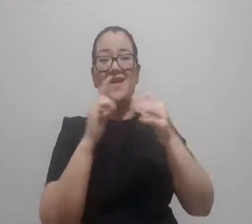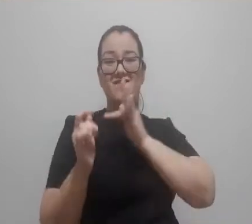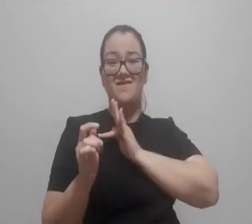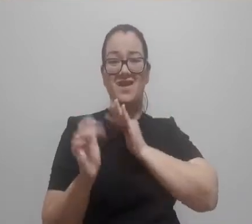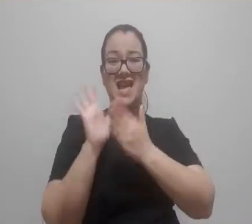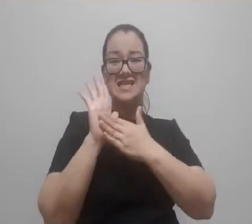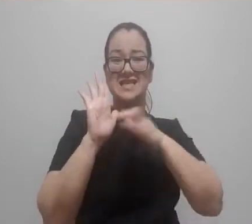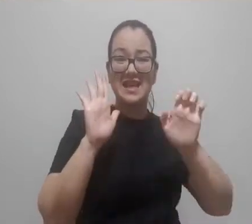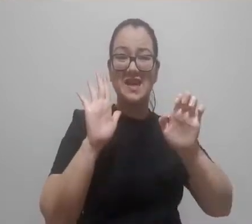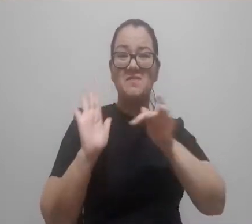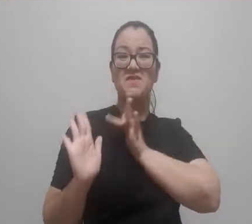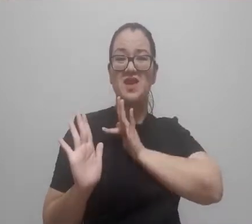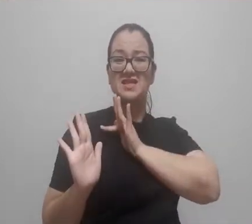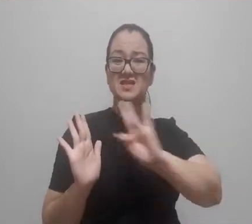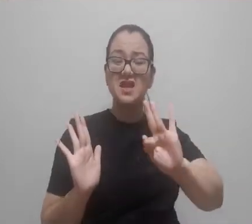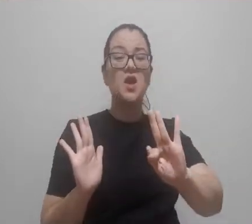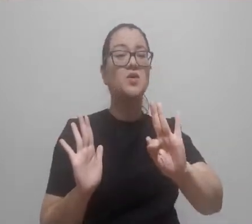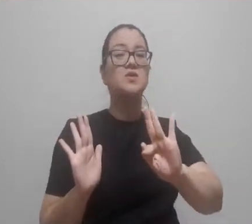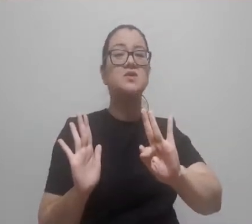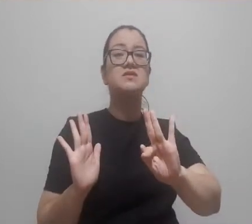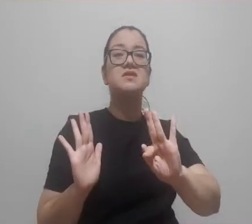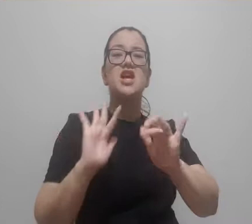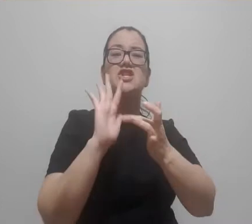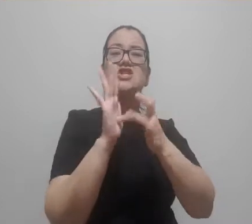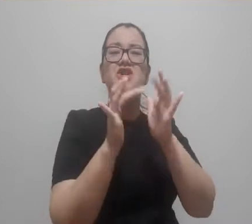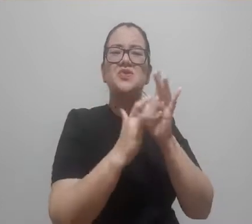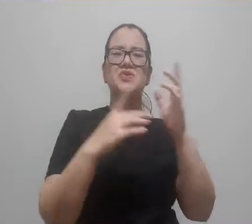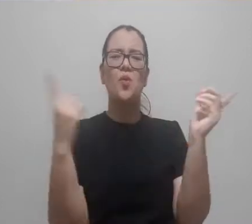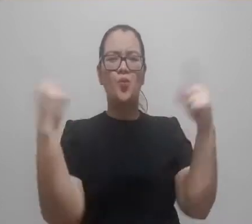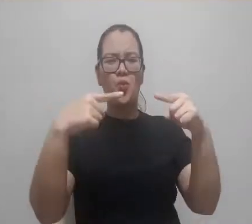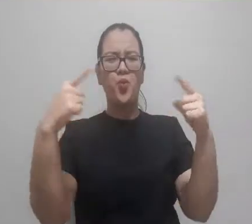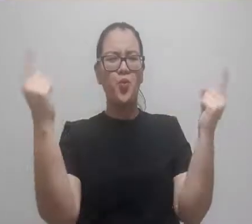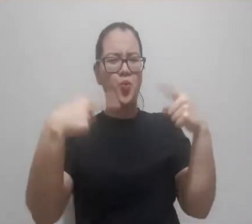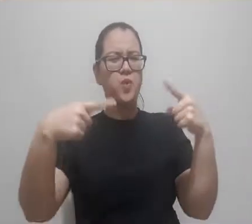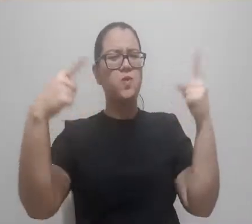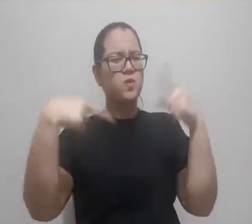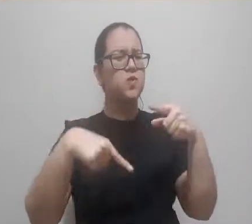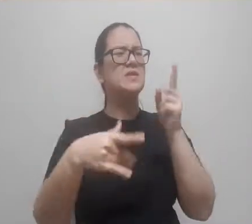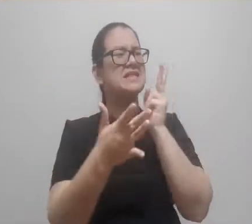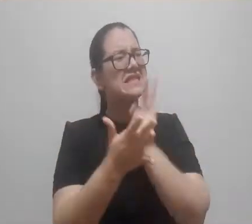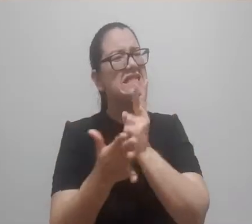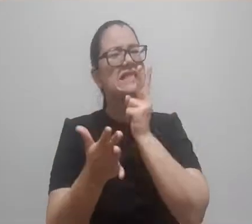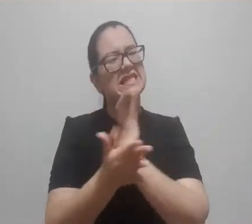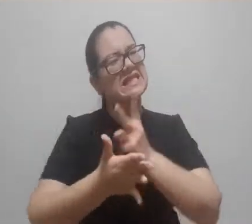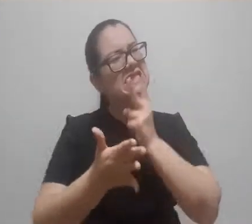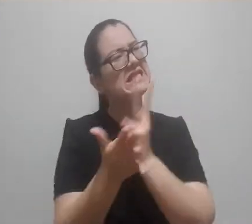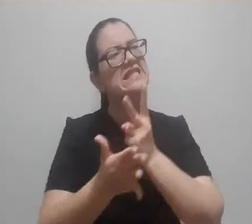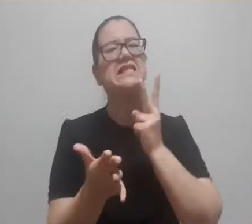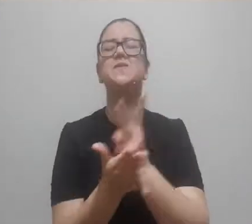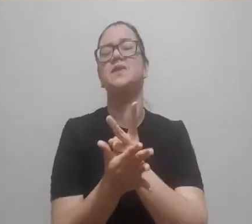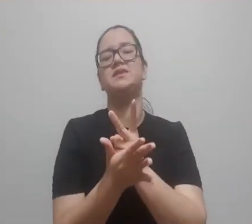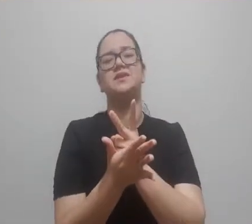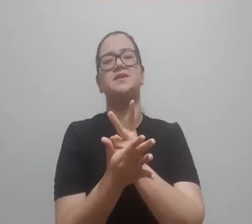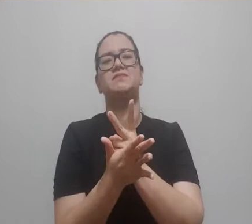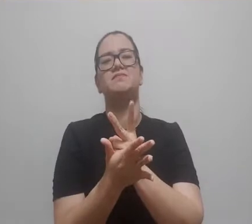Senhor constantemente contradizia-os, ia confrontando-os